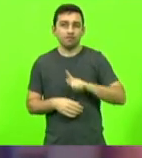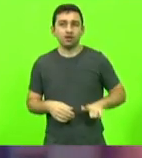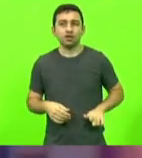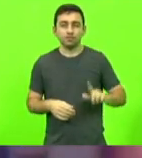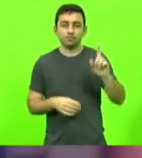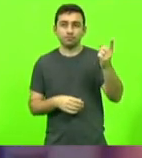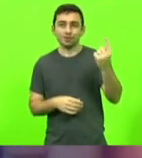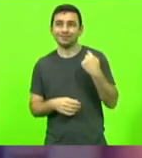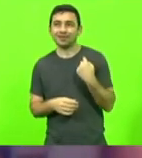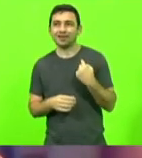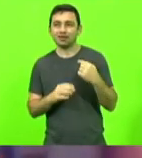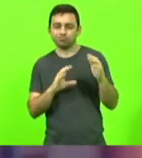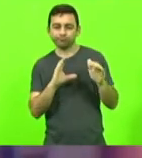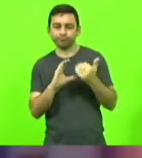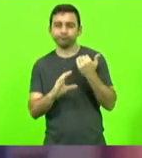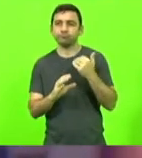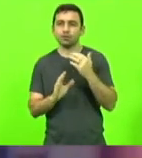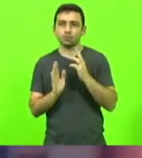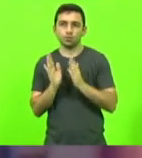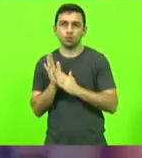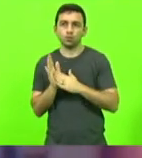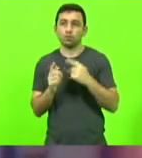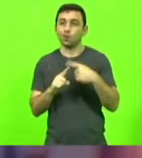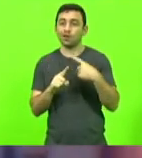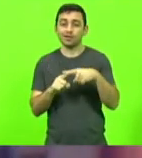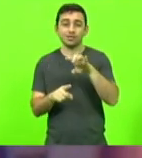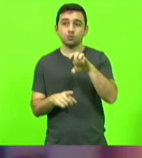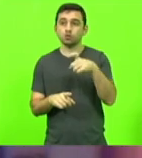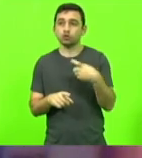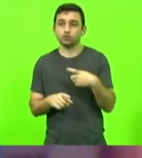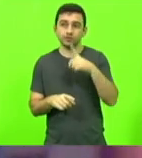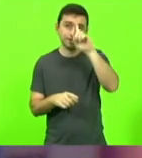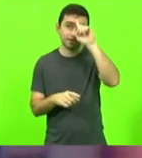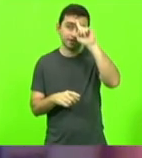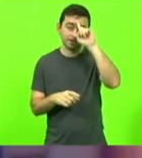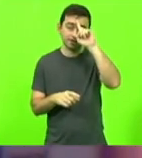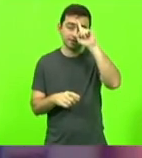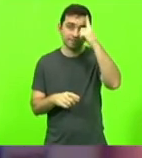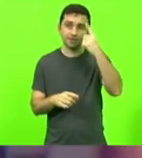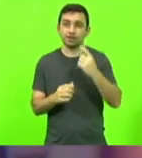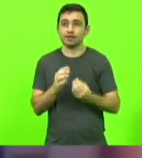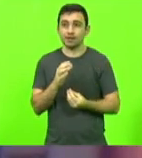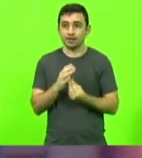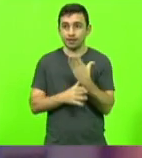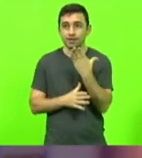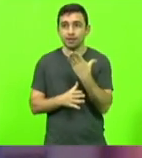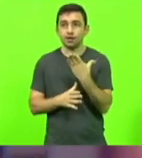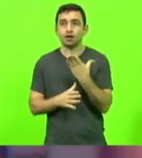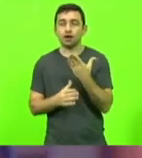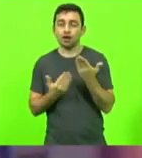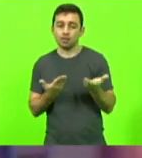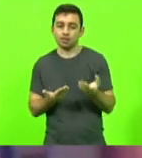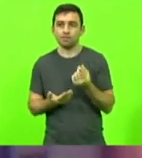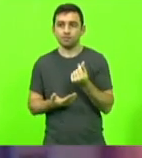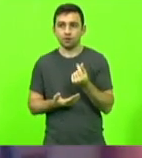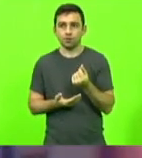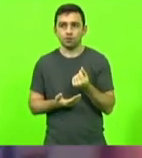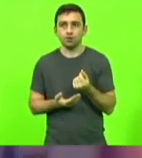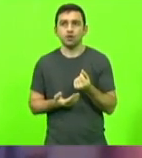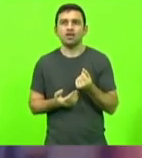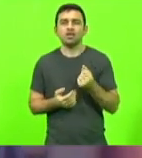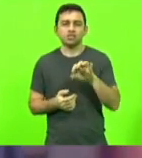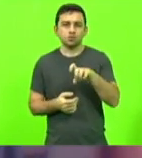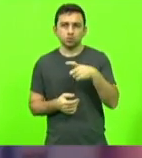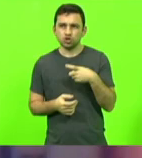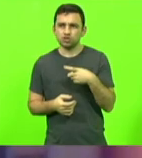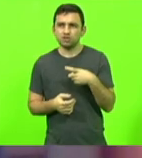proposta, né? Porque é o executivo que cria a despesa. Então, eu espero que o executivo faça, de